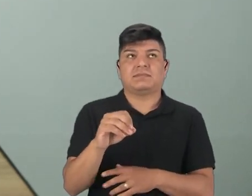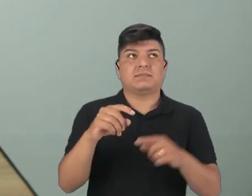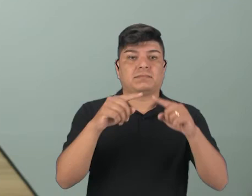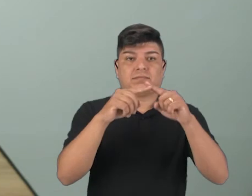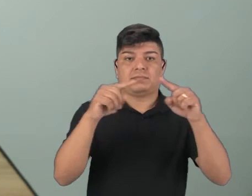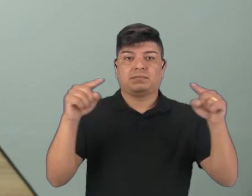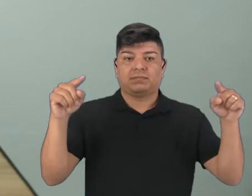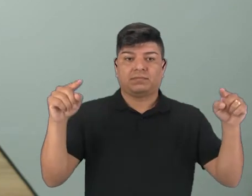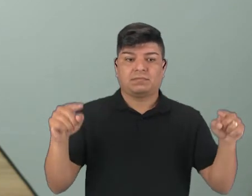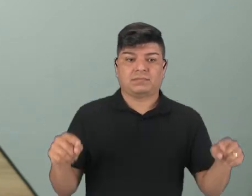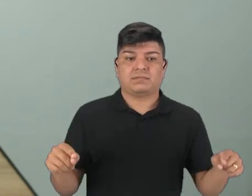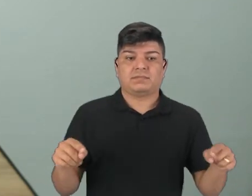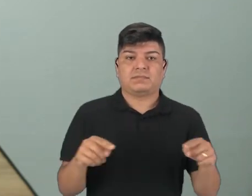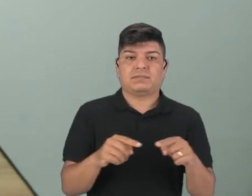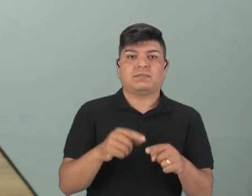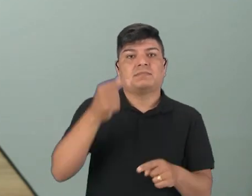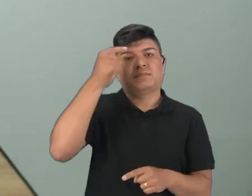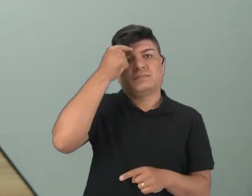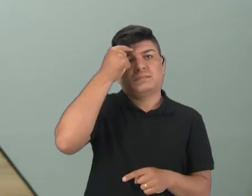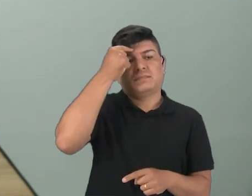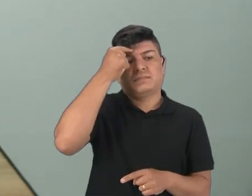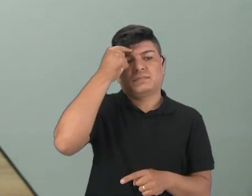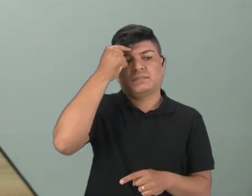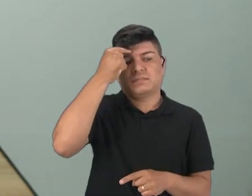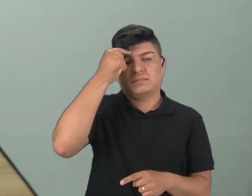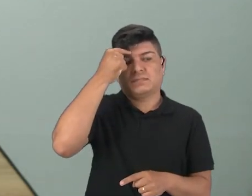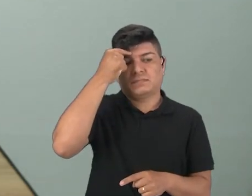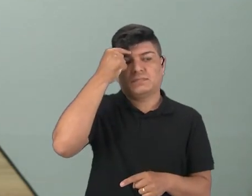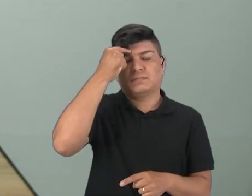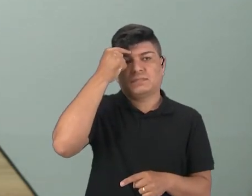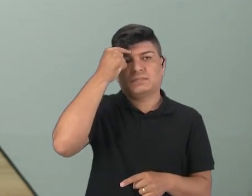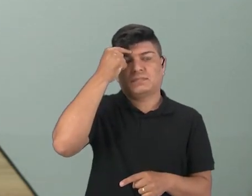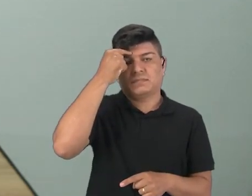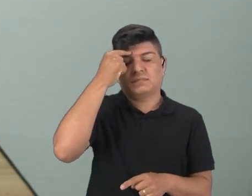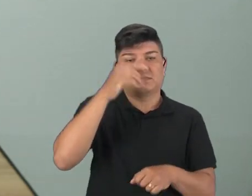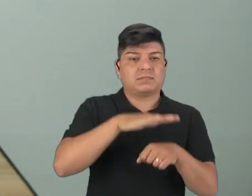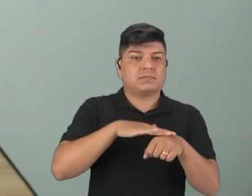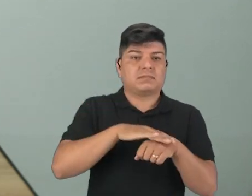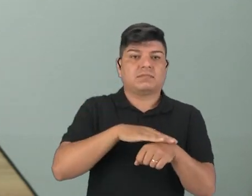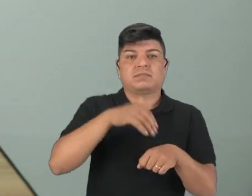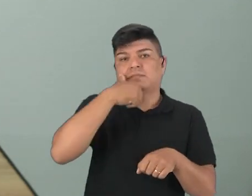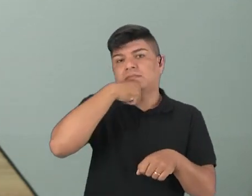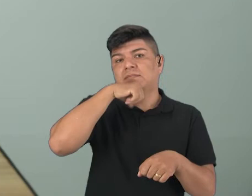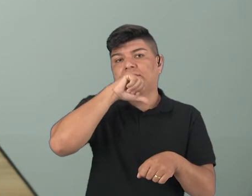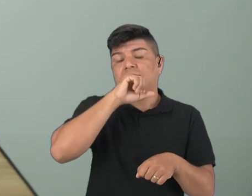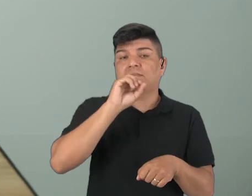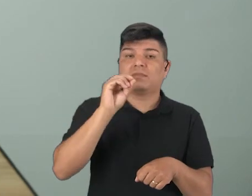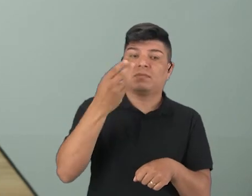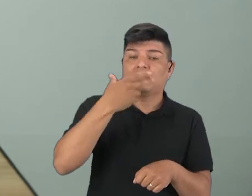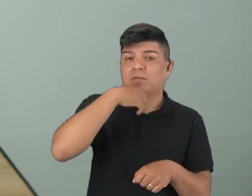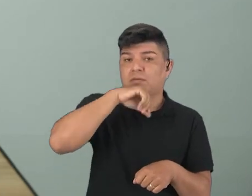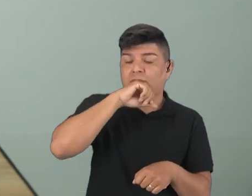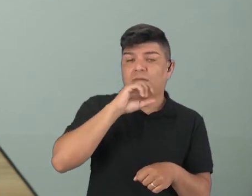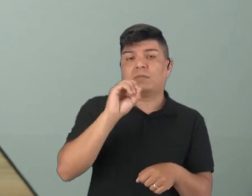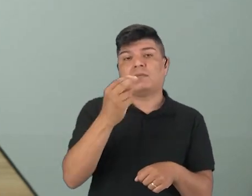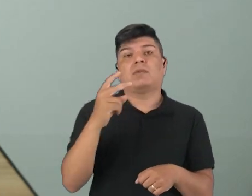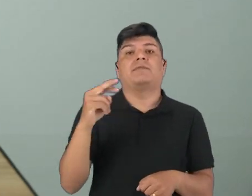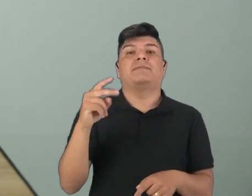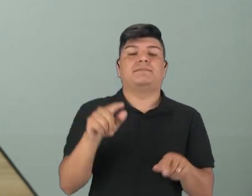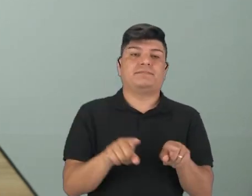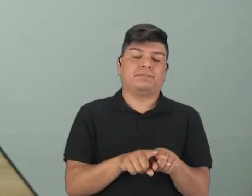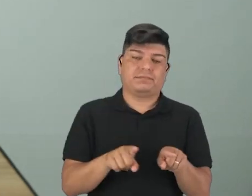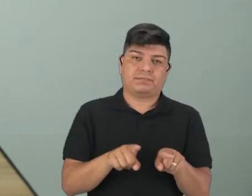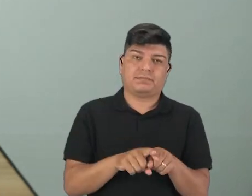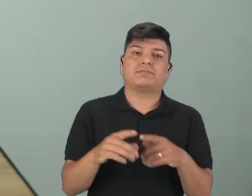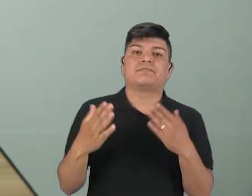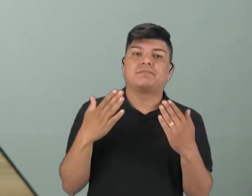Vocês podem pensar um pouquinho e lembrar e conversar com a mãe ou com o pai ou com o irmãozinho que está próximo e fazer